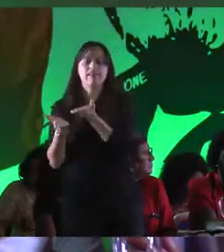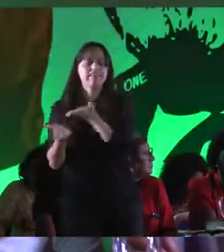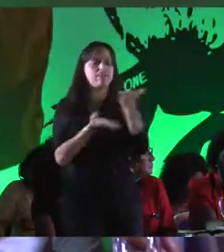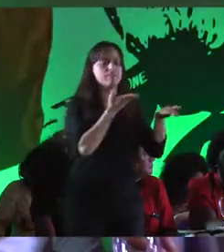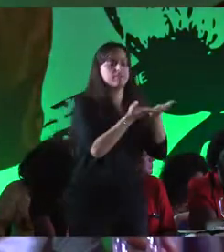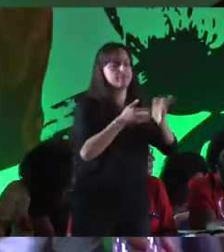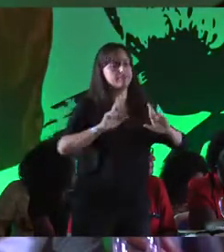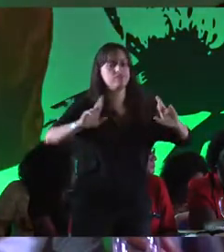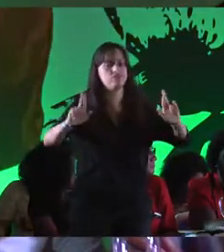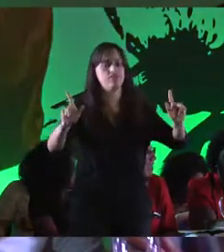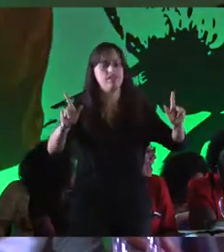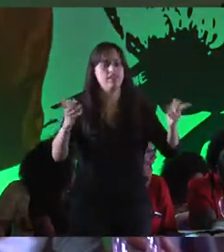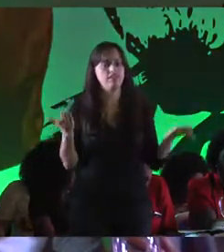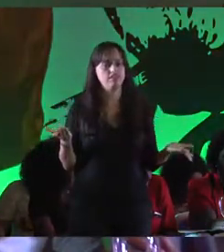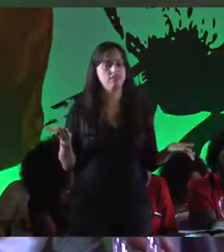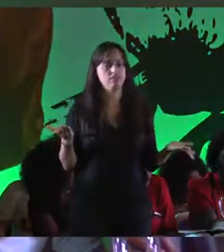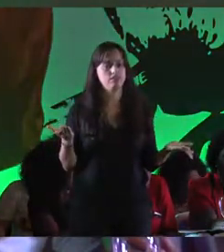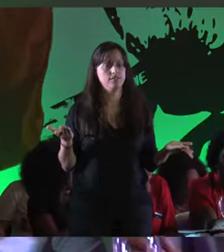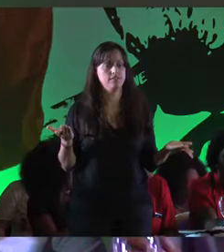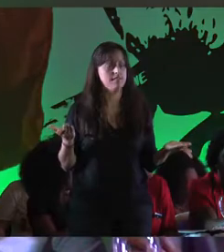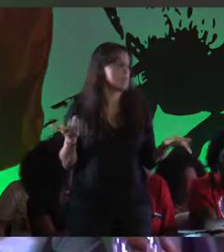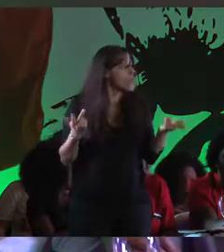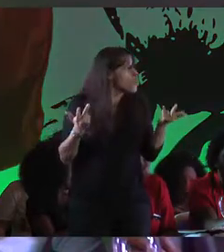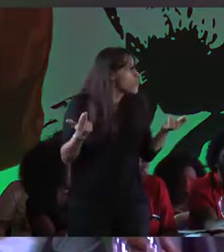Infelizmente, é o mesmo processo.